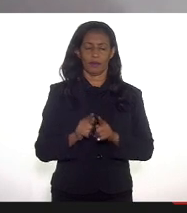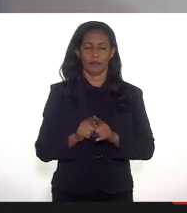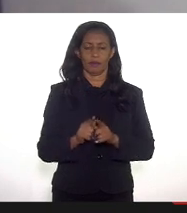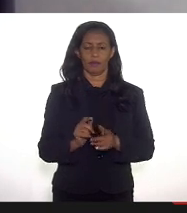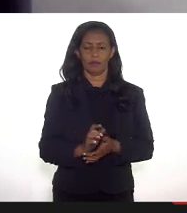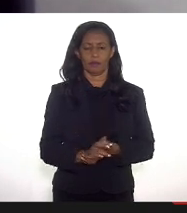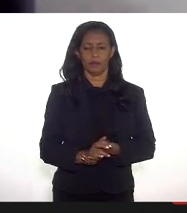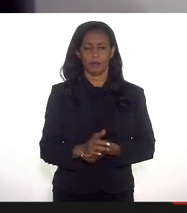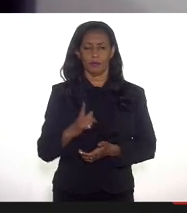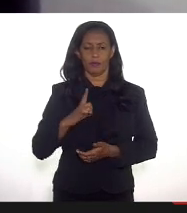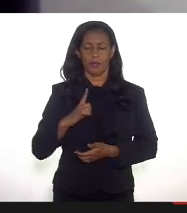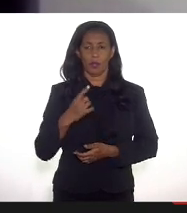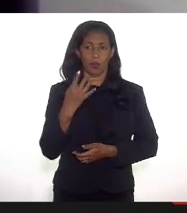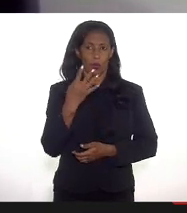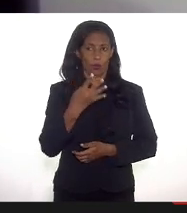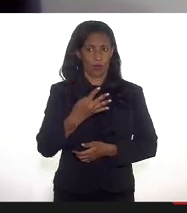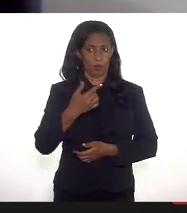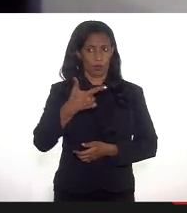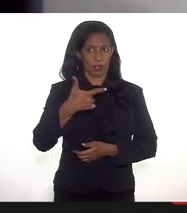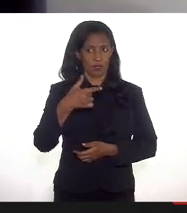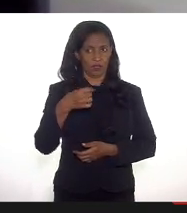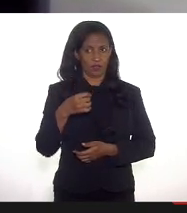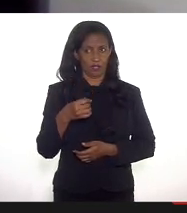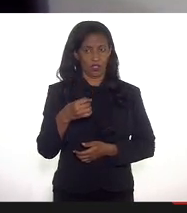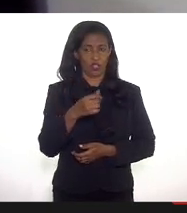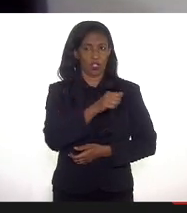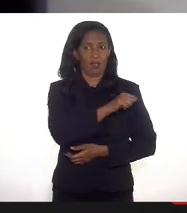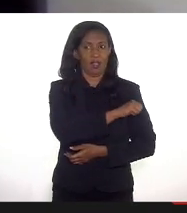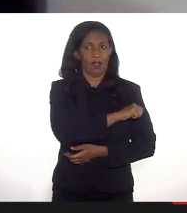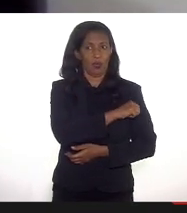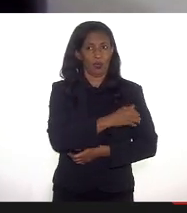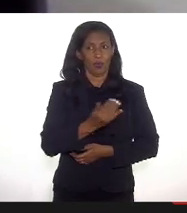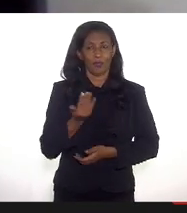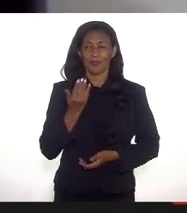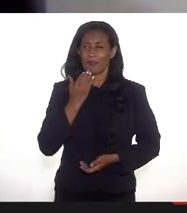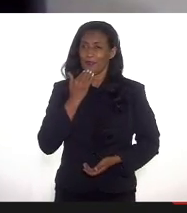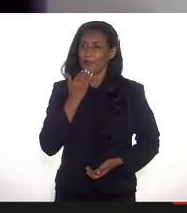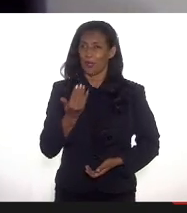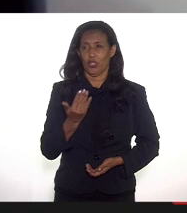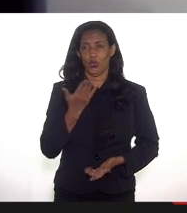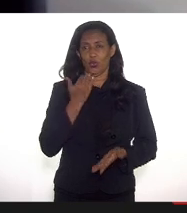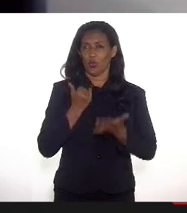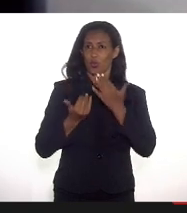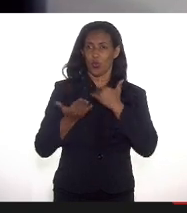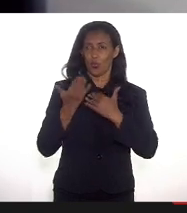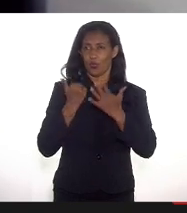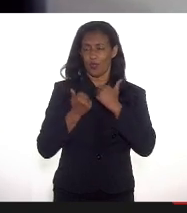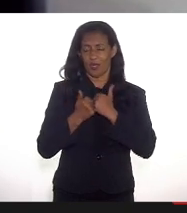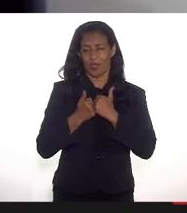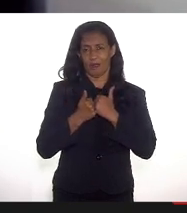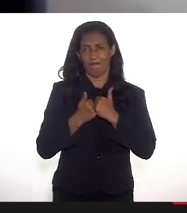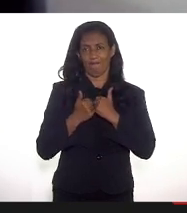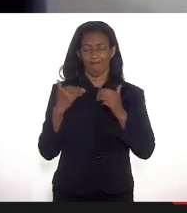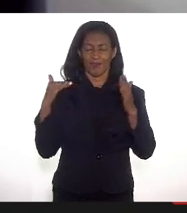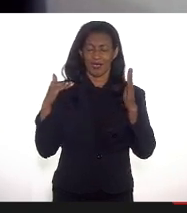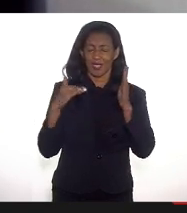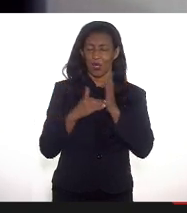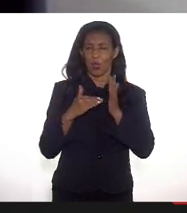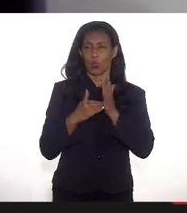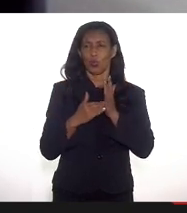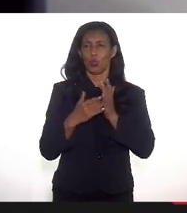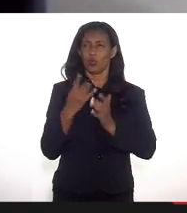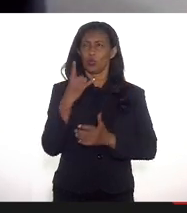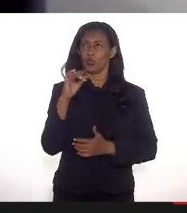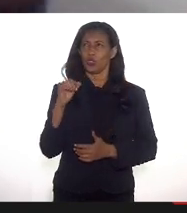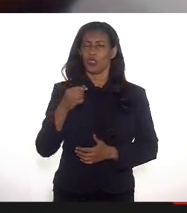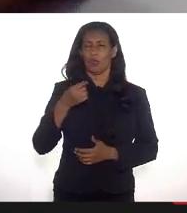Eu tenho 420 alunos solicitando cesta básica e a última vez que nós demos cesta básica foi no dia 4 de agosto de